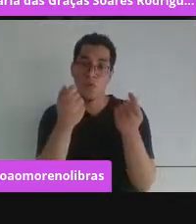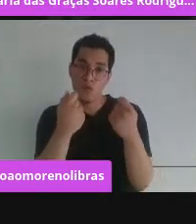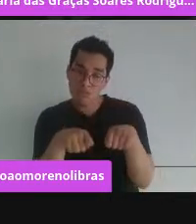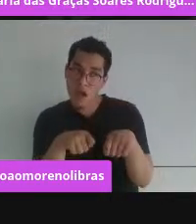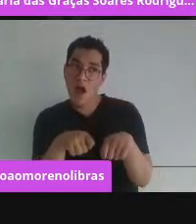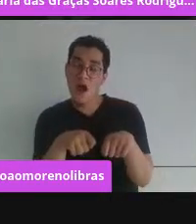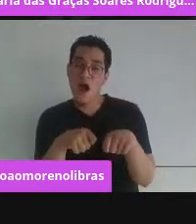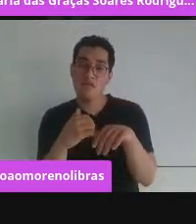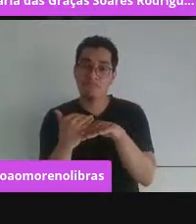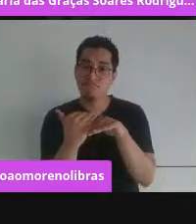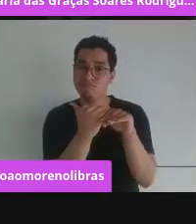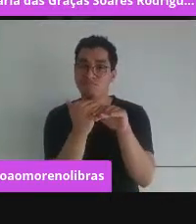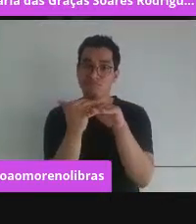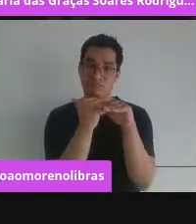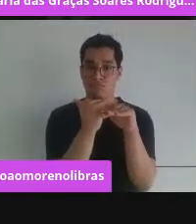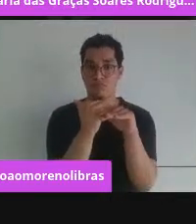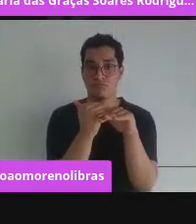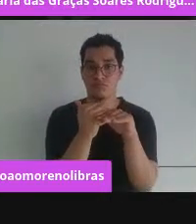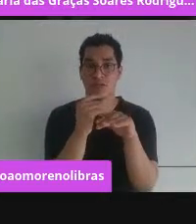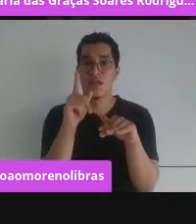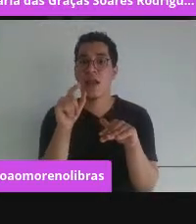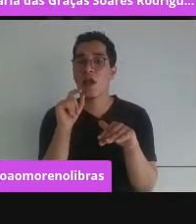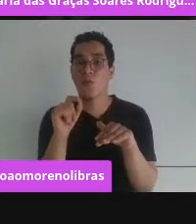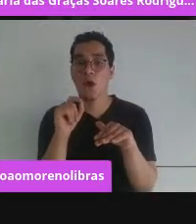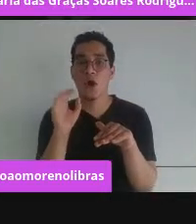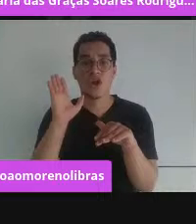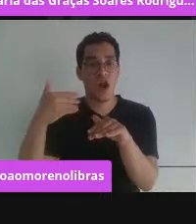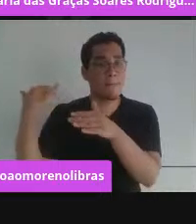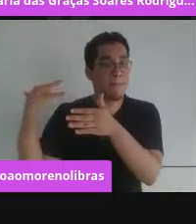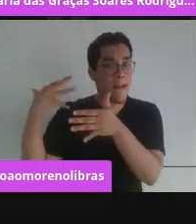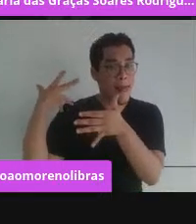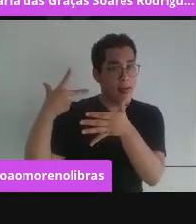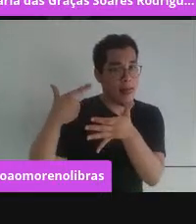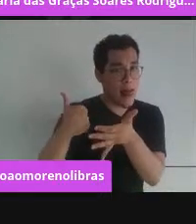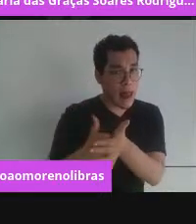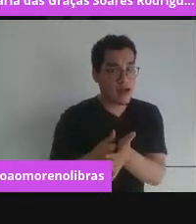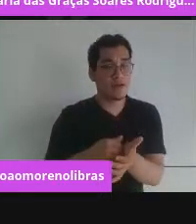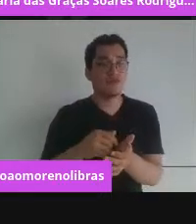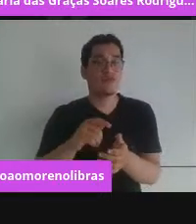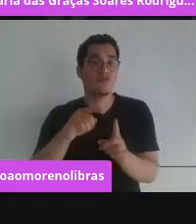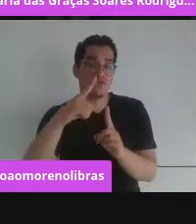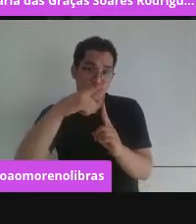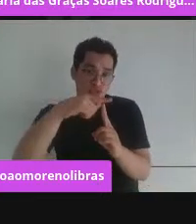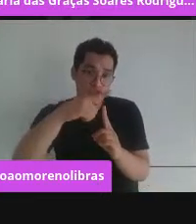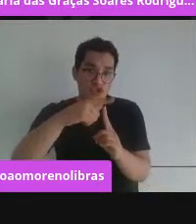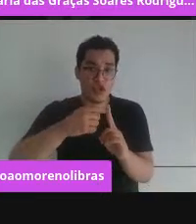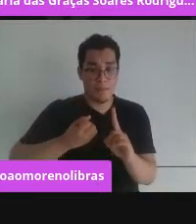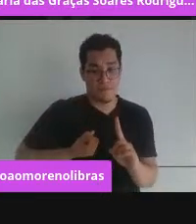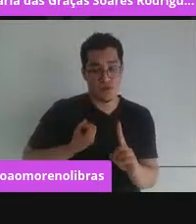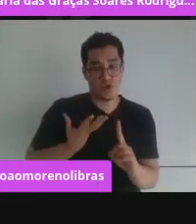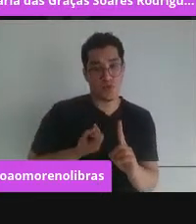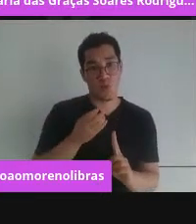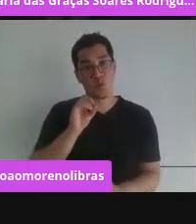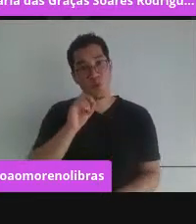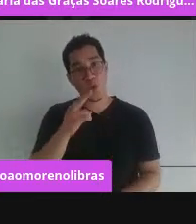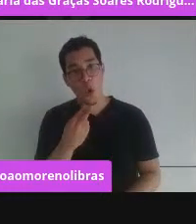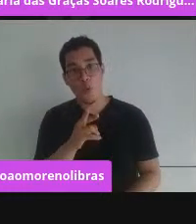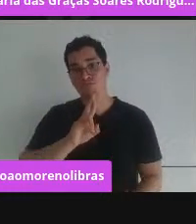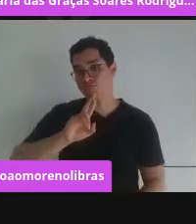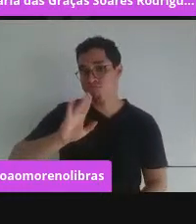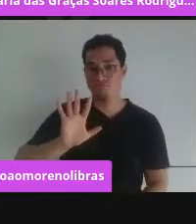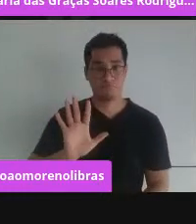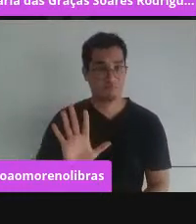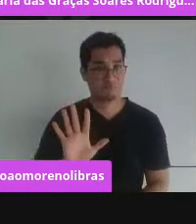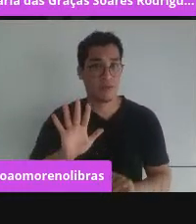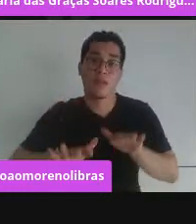é, fixado pelo estado histórico de um gênero ou subgênero de discurso. Mas o plano de texto de um